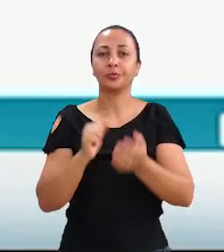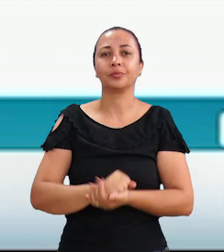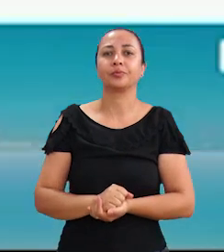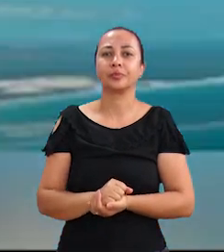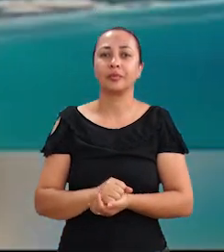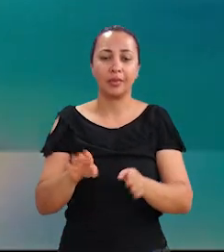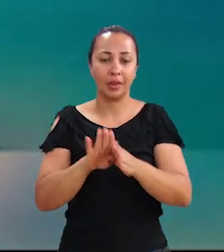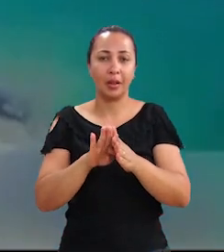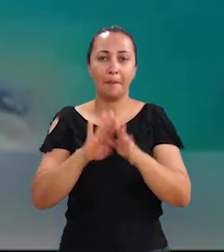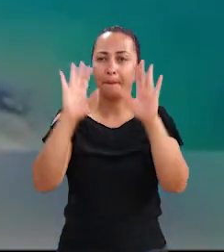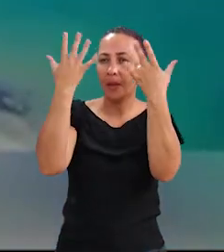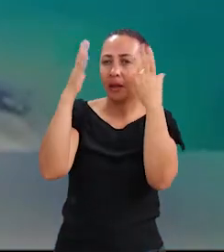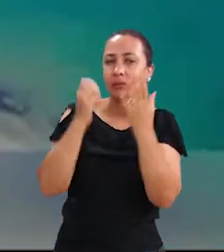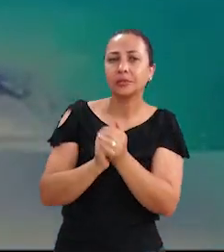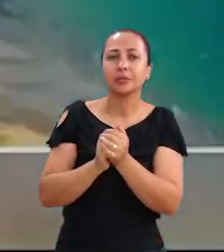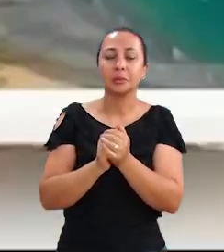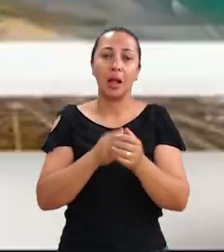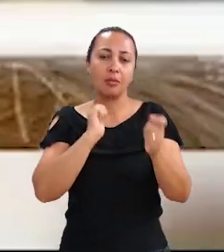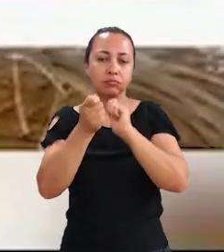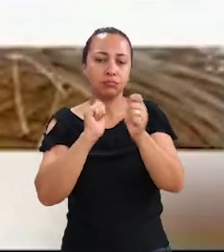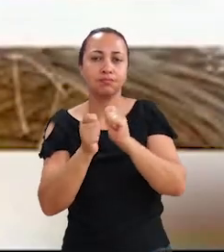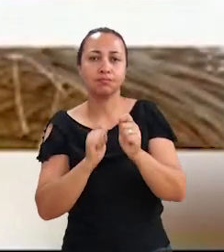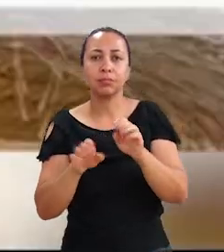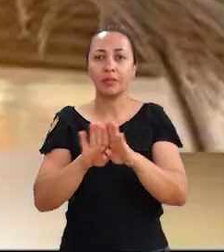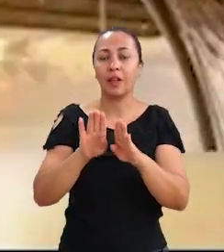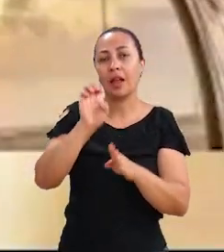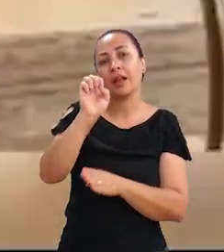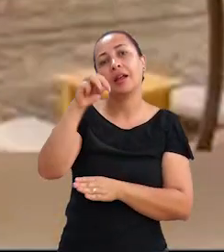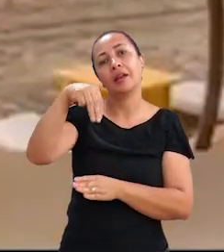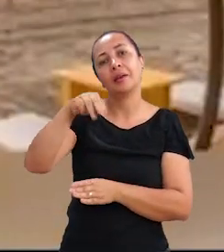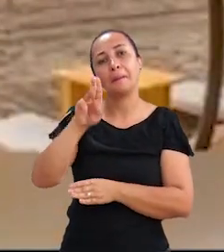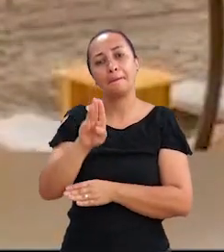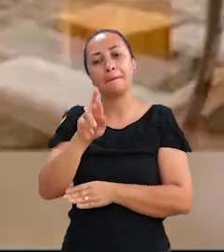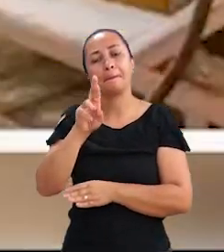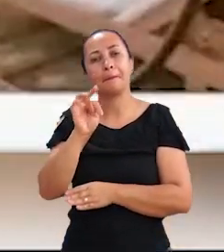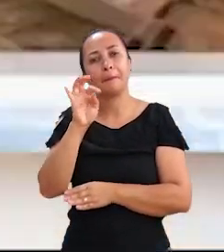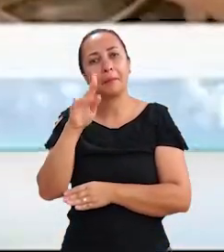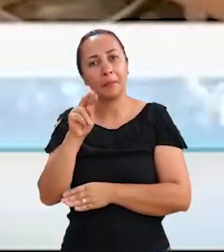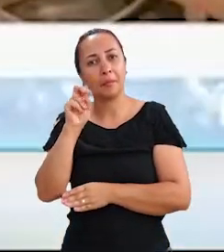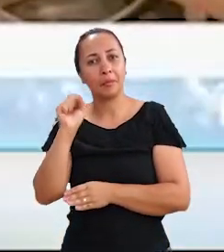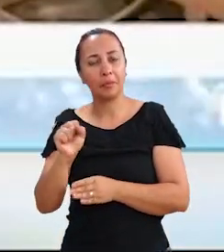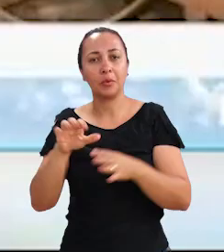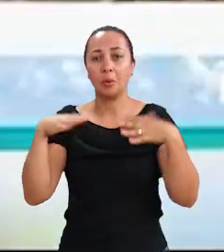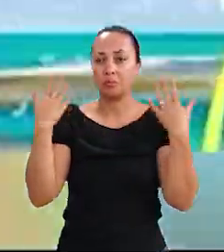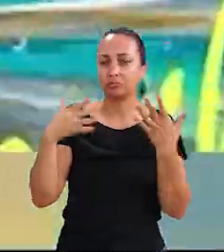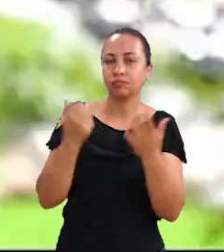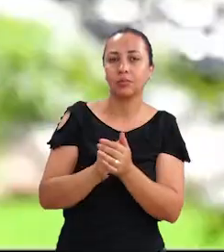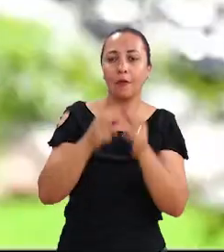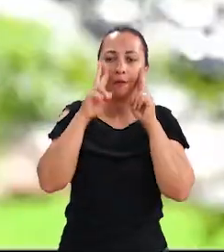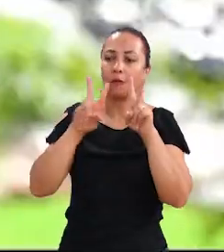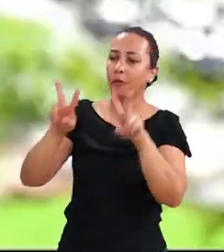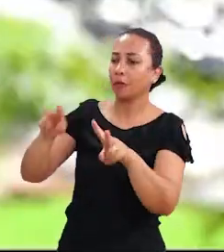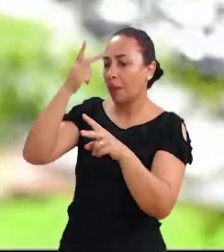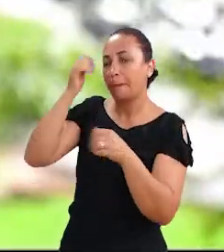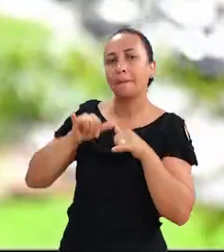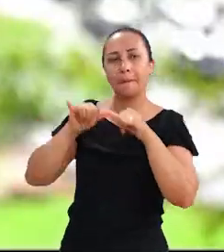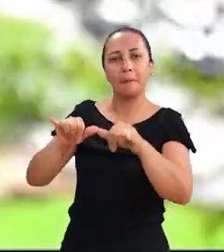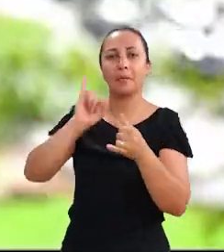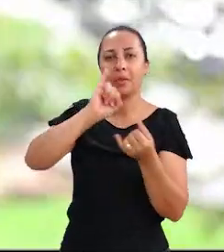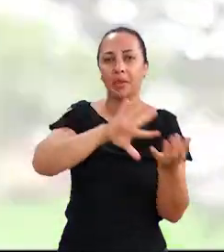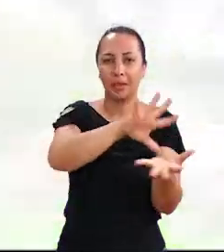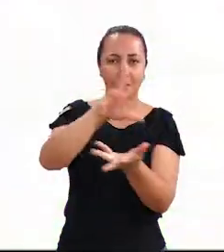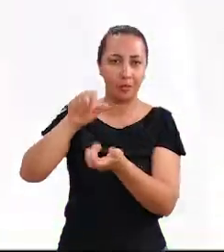também analisamos publicidades e propagandas produzidas pela Embratur, a empresa brasileira de turismo, voltadas para o